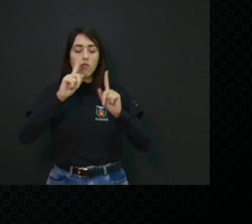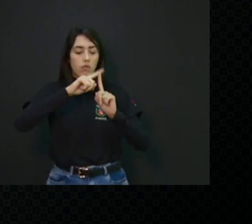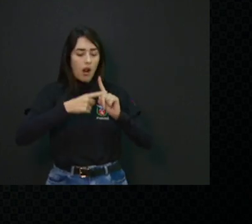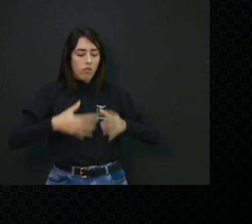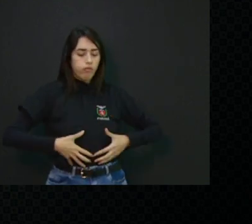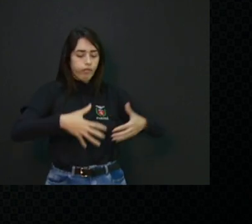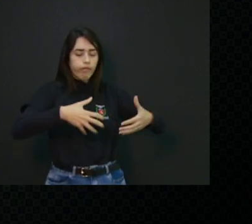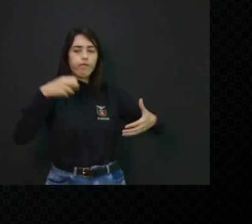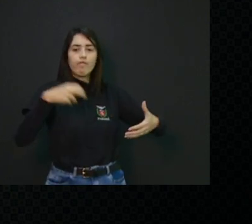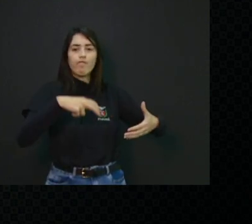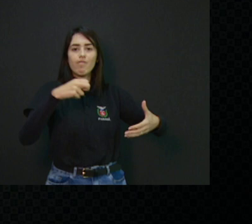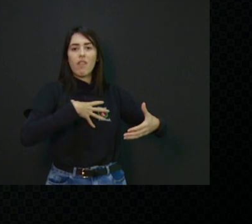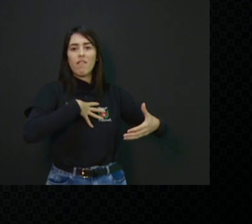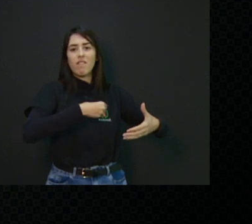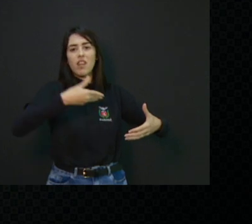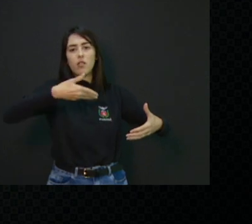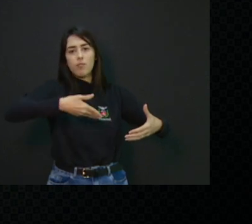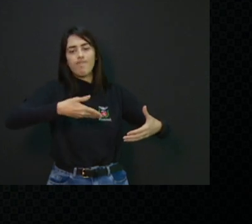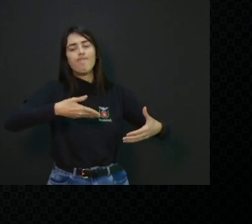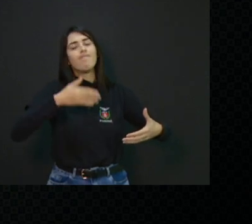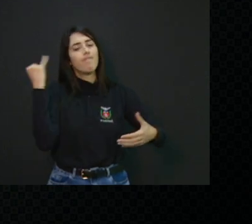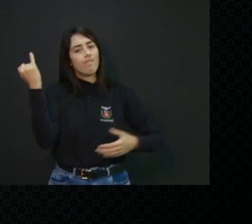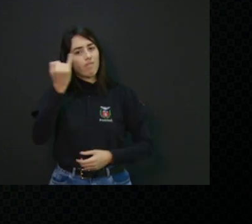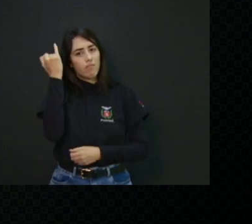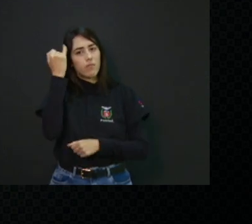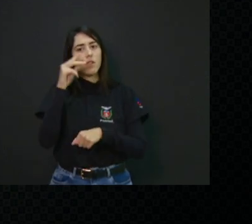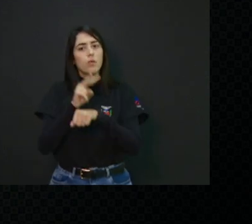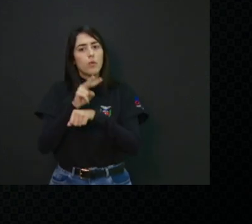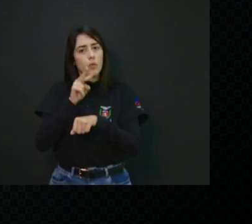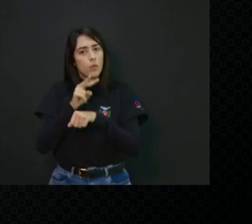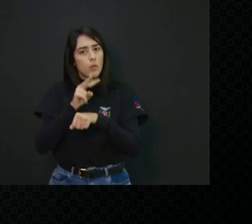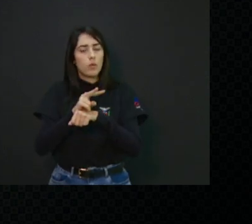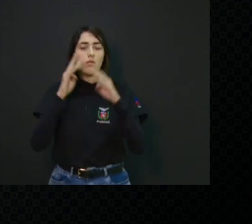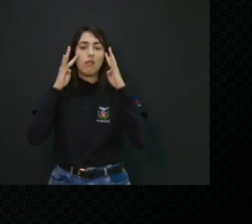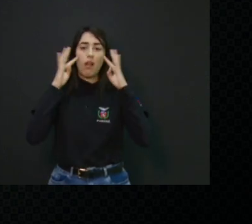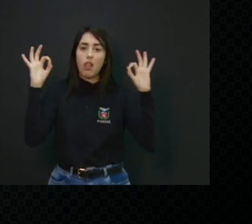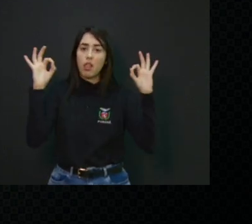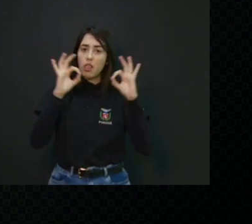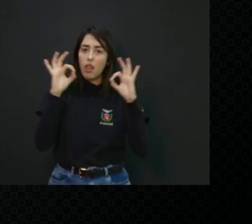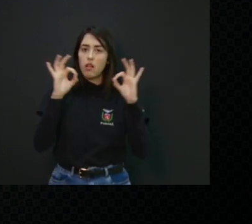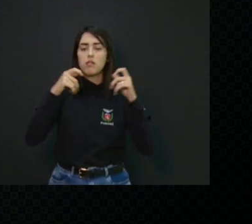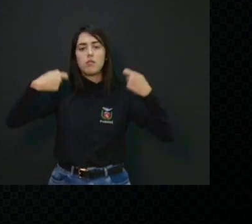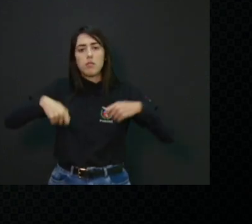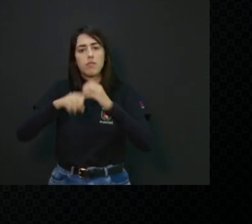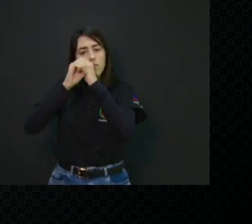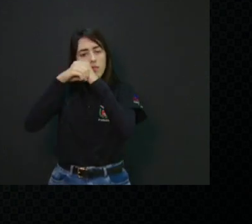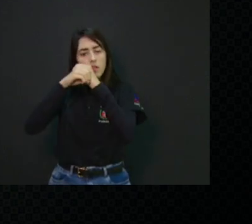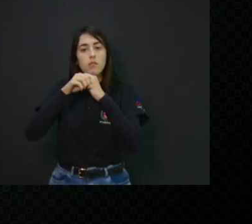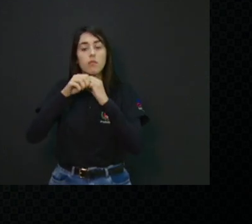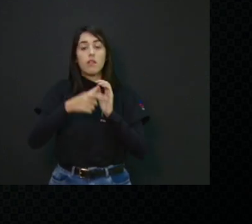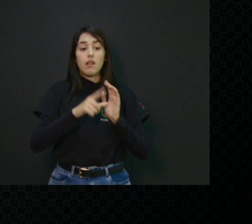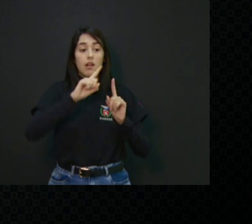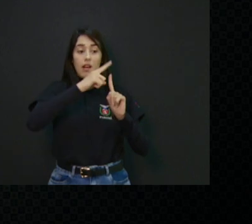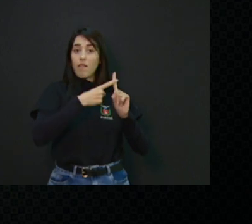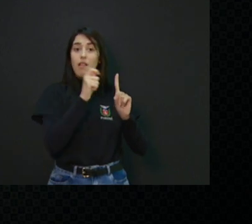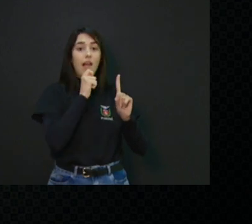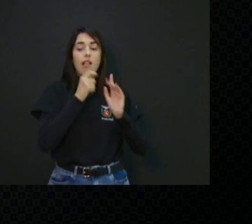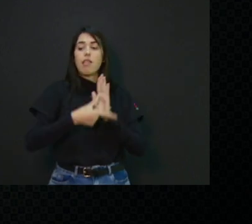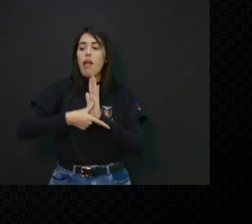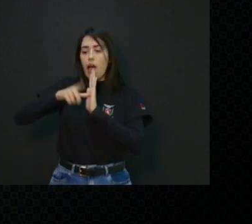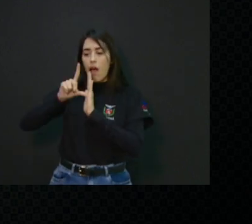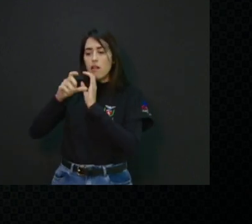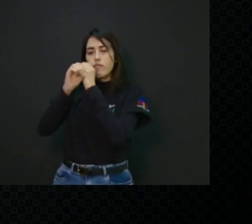o que é a prevenção, a importância da prevenção lá, uhum. de fazer o exame antes de engravidar para